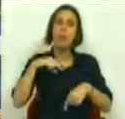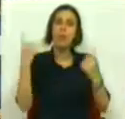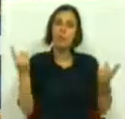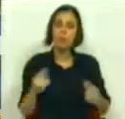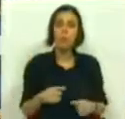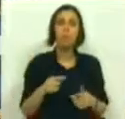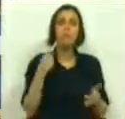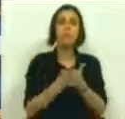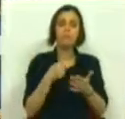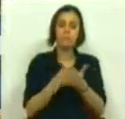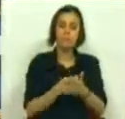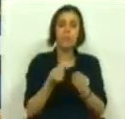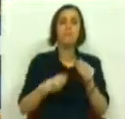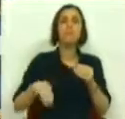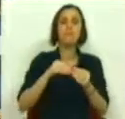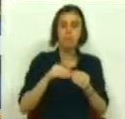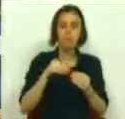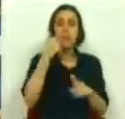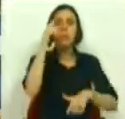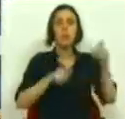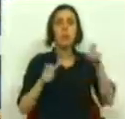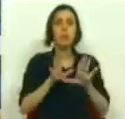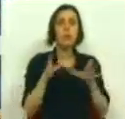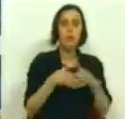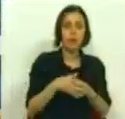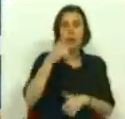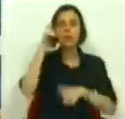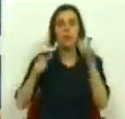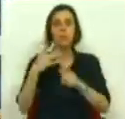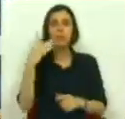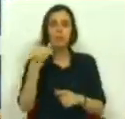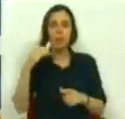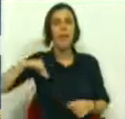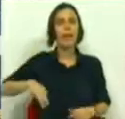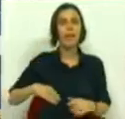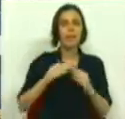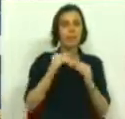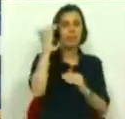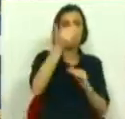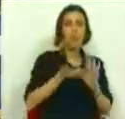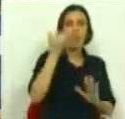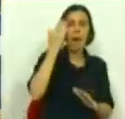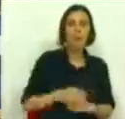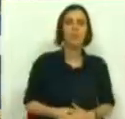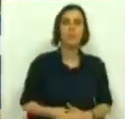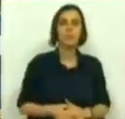pública, tributa de forma adicional quer as pessoas coletivas, quer as pessoas singulares com rendimentos mais elevados,